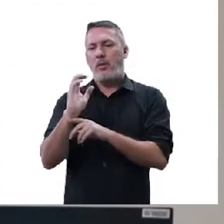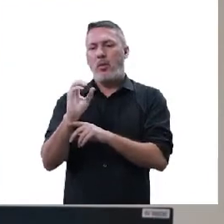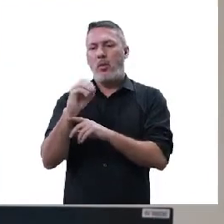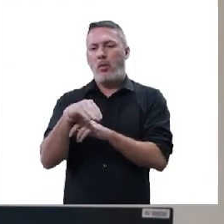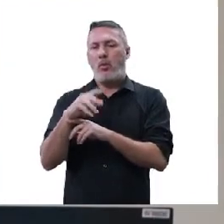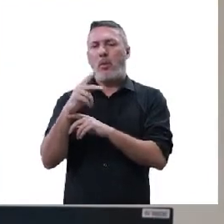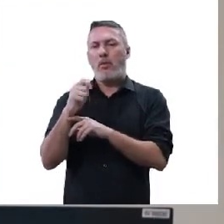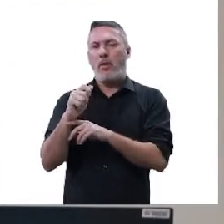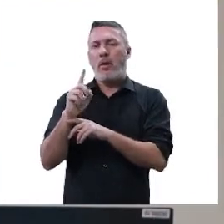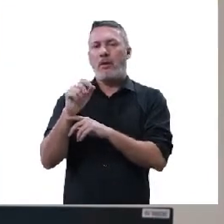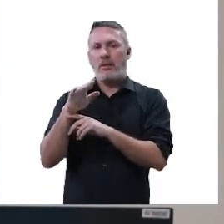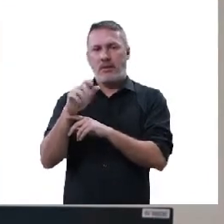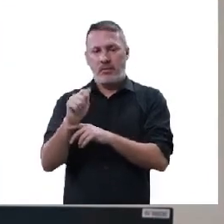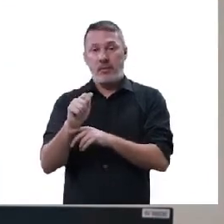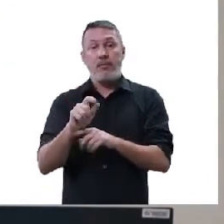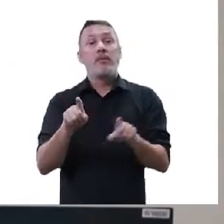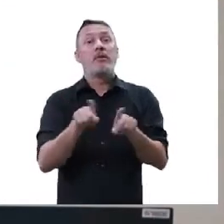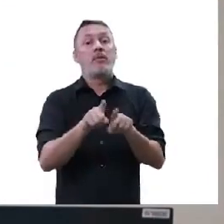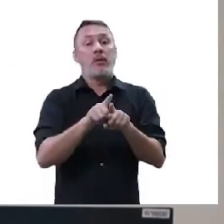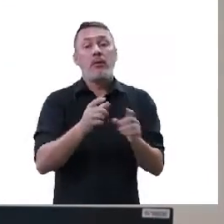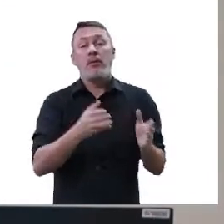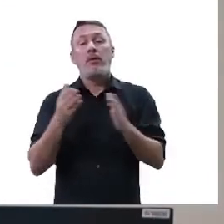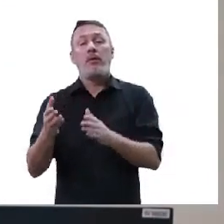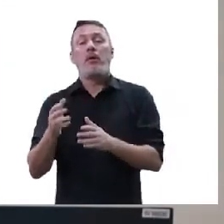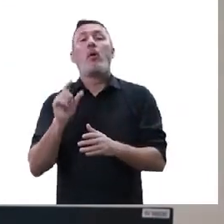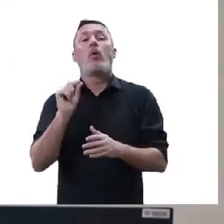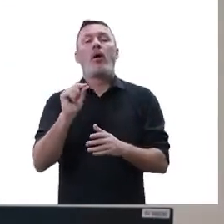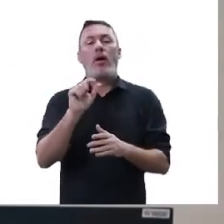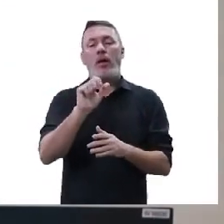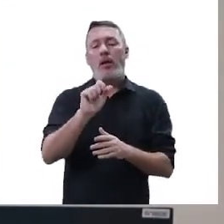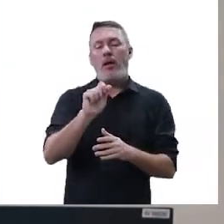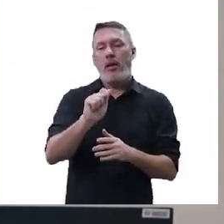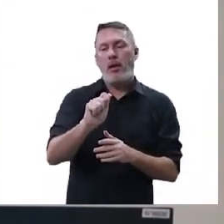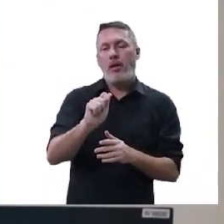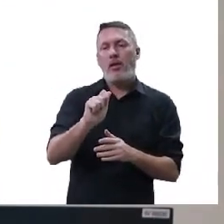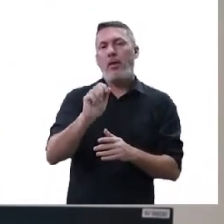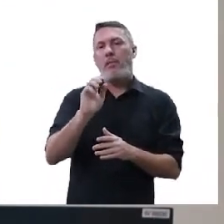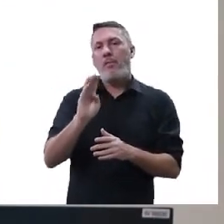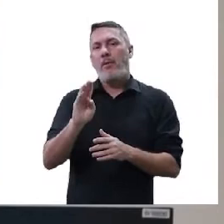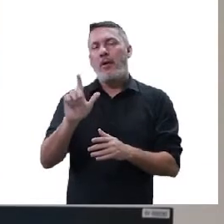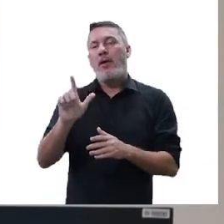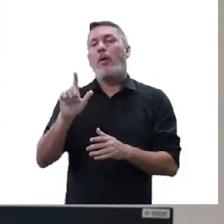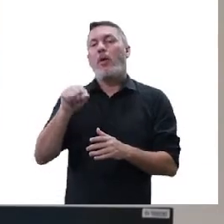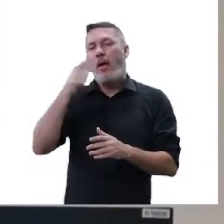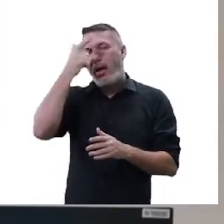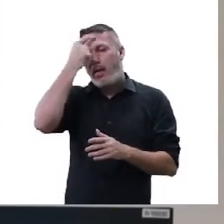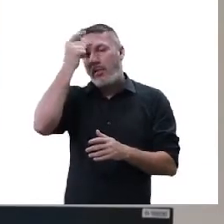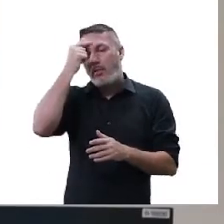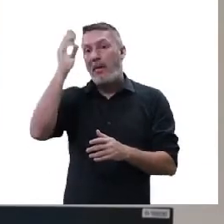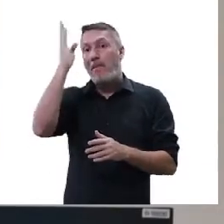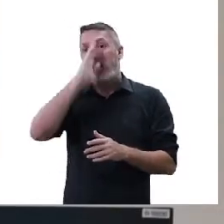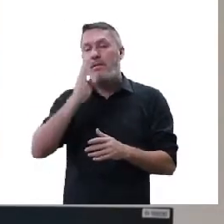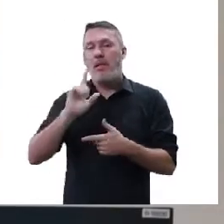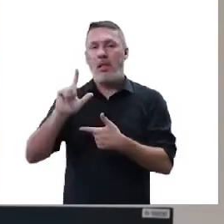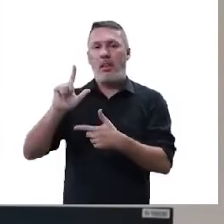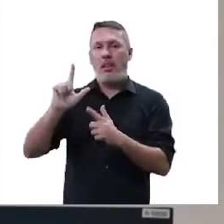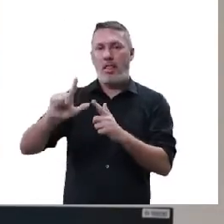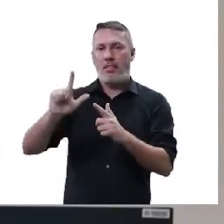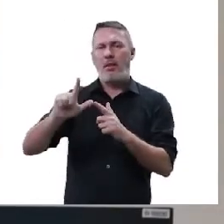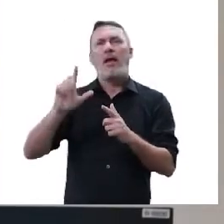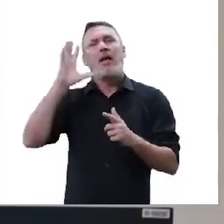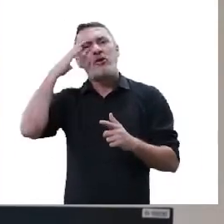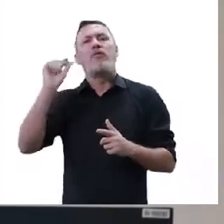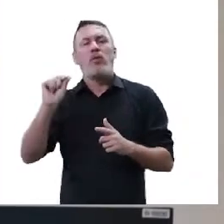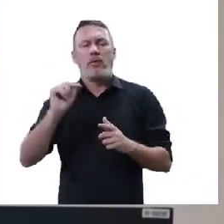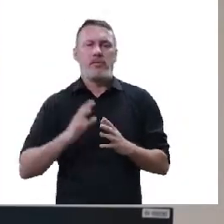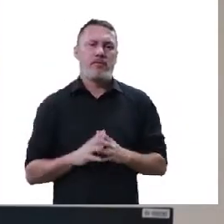sobre a Academia Brasileira de Letras, o que ela pode resolver nesta problemática. Primeiro vamos começar